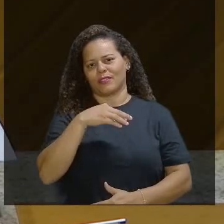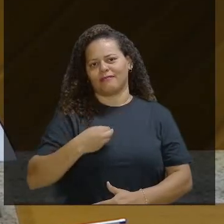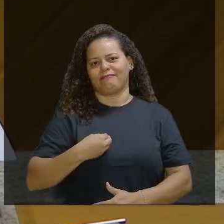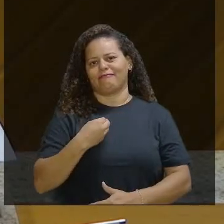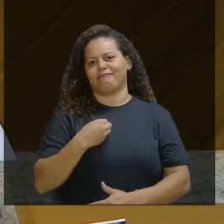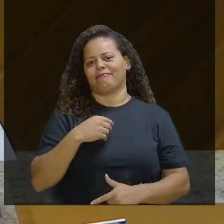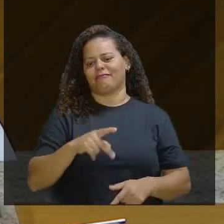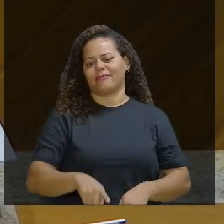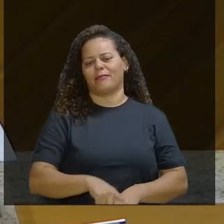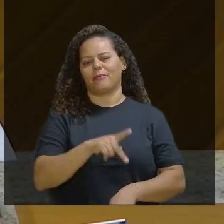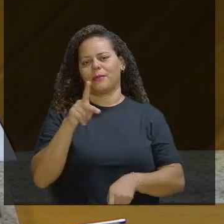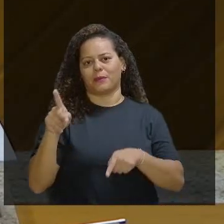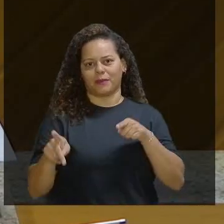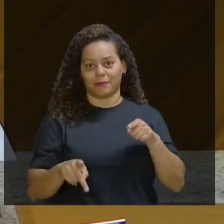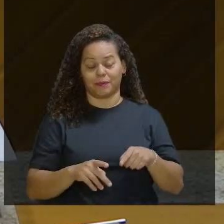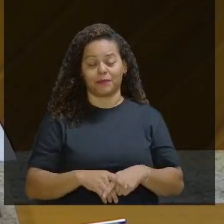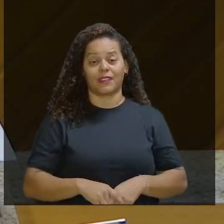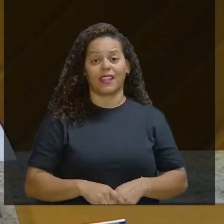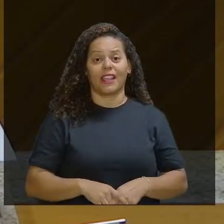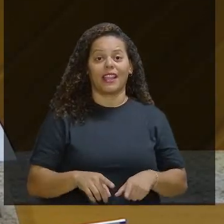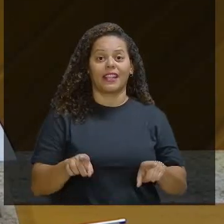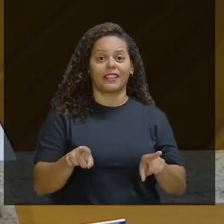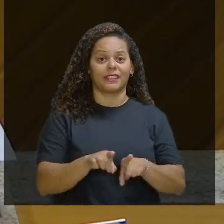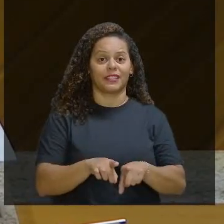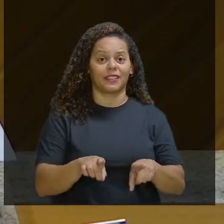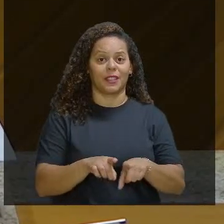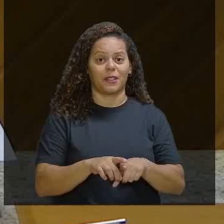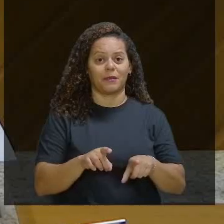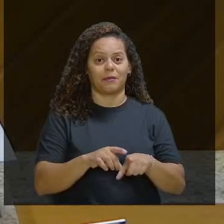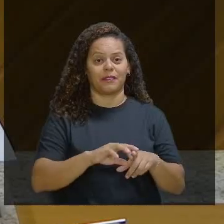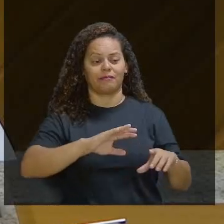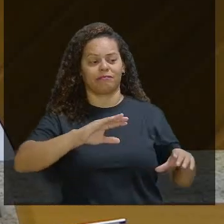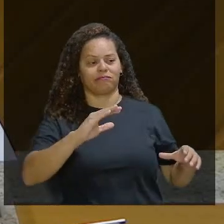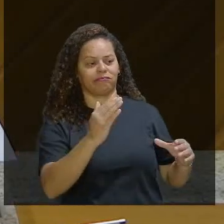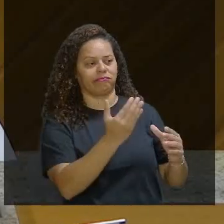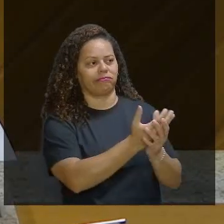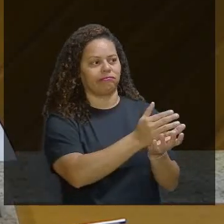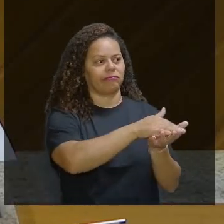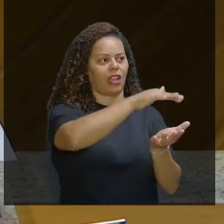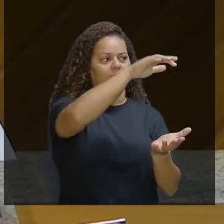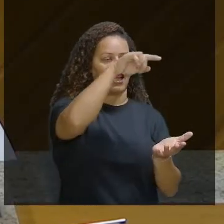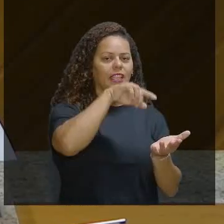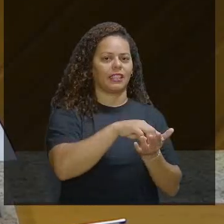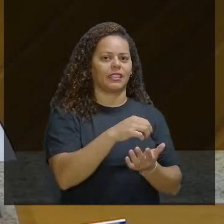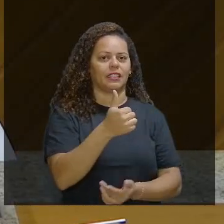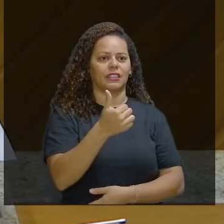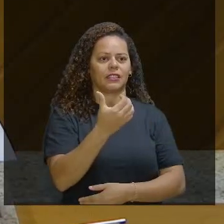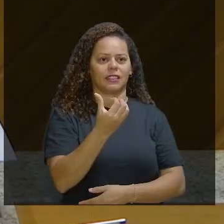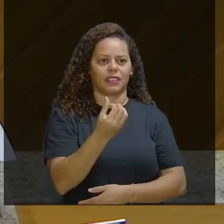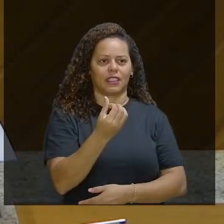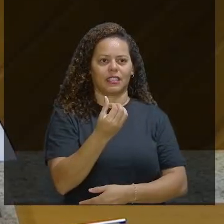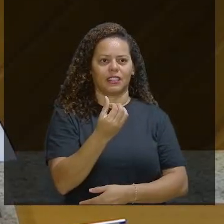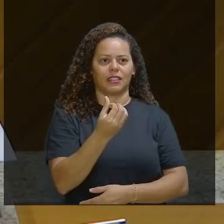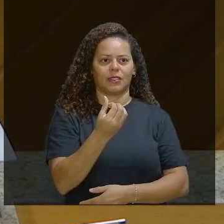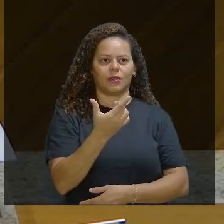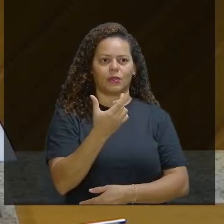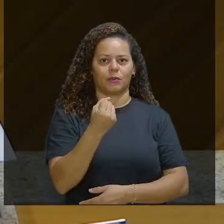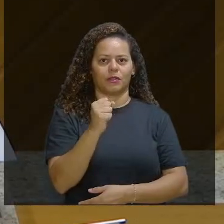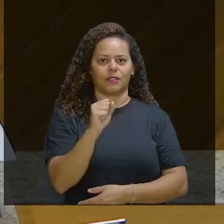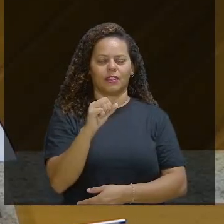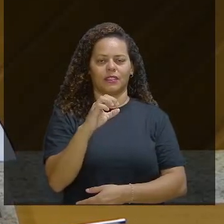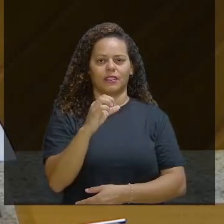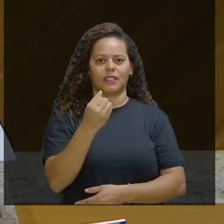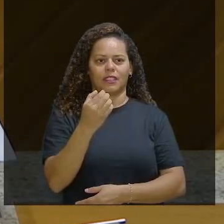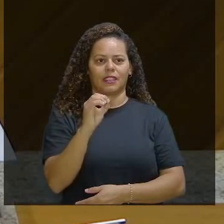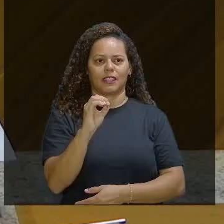Os autos tramitaram originariamente no SEI 880/2026 e foram trasladados